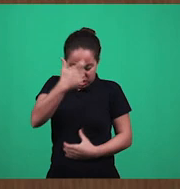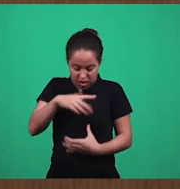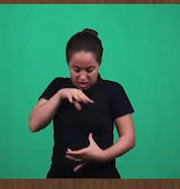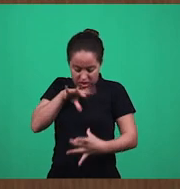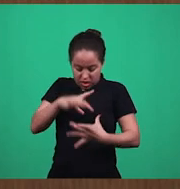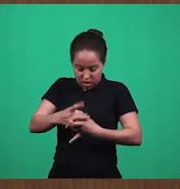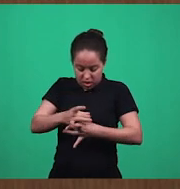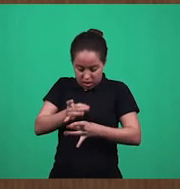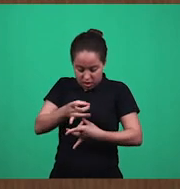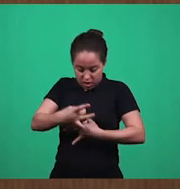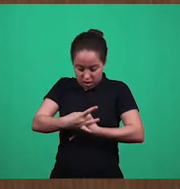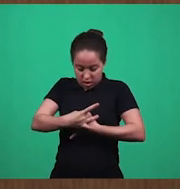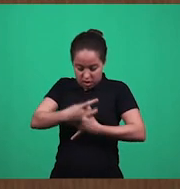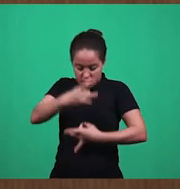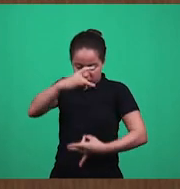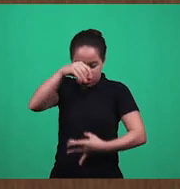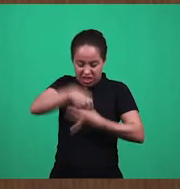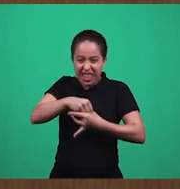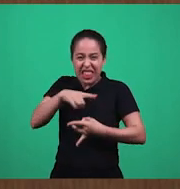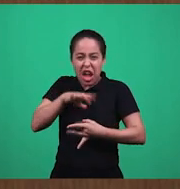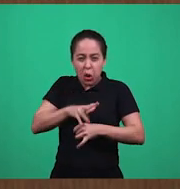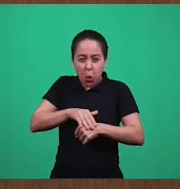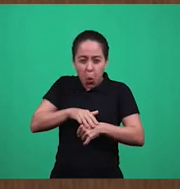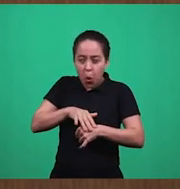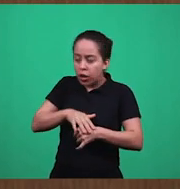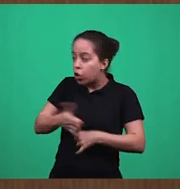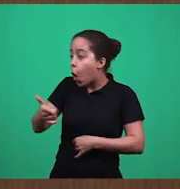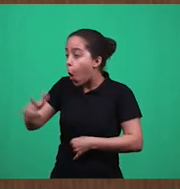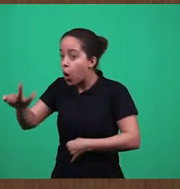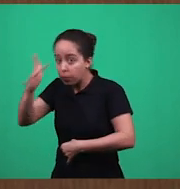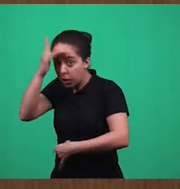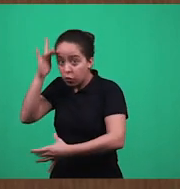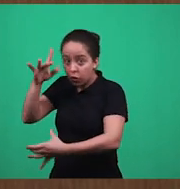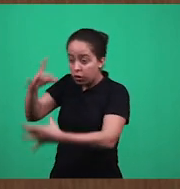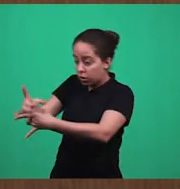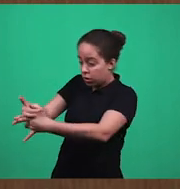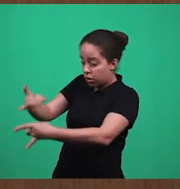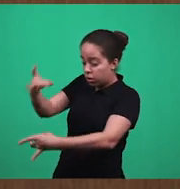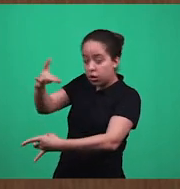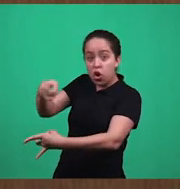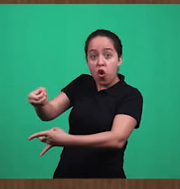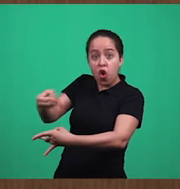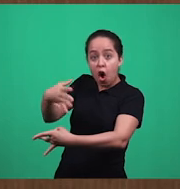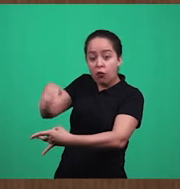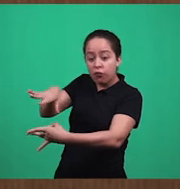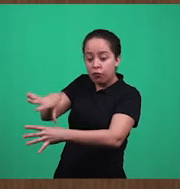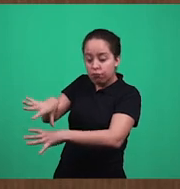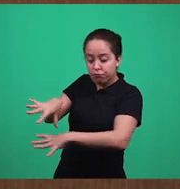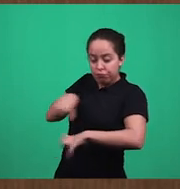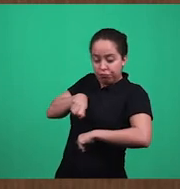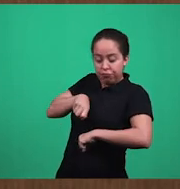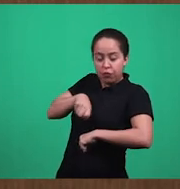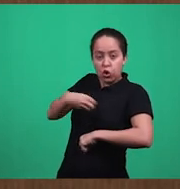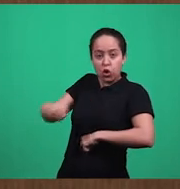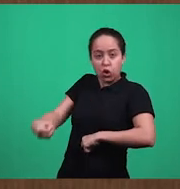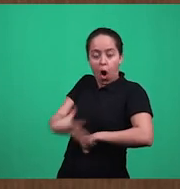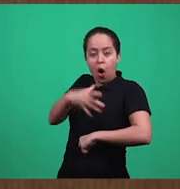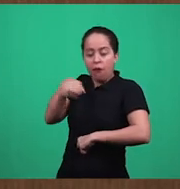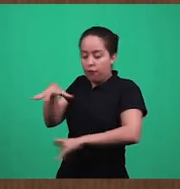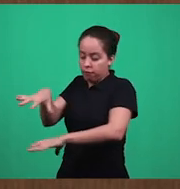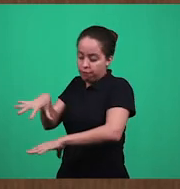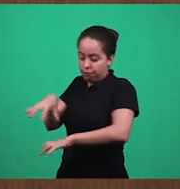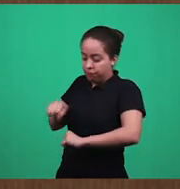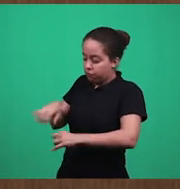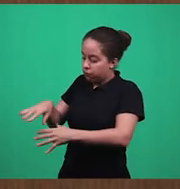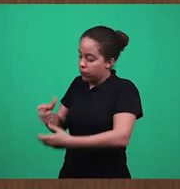do paciente e introduz uma medula nova, medula vermelha, não é? Do doador.